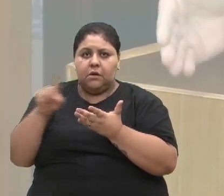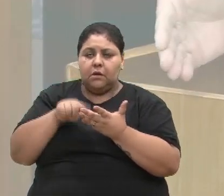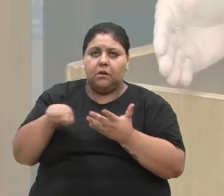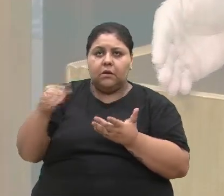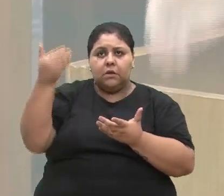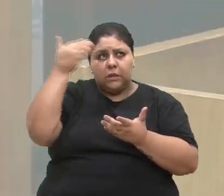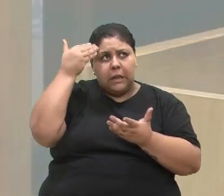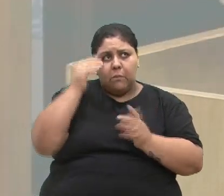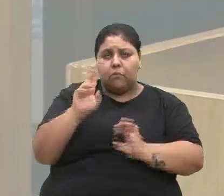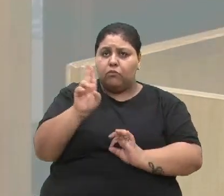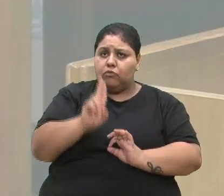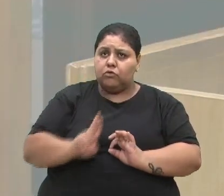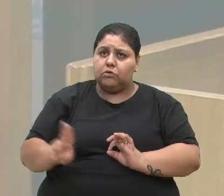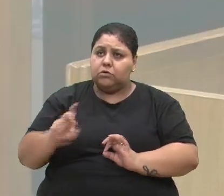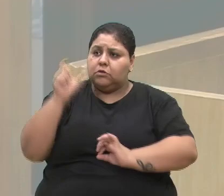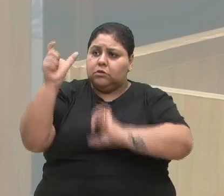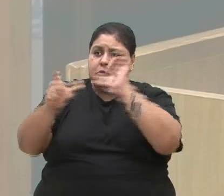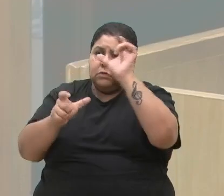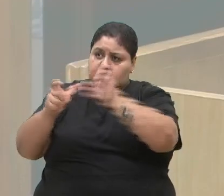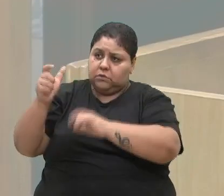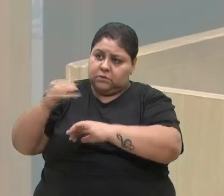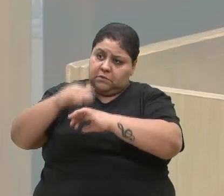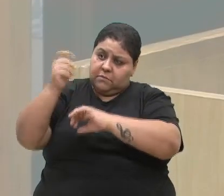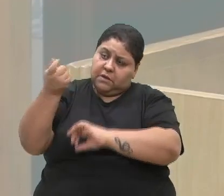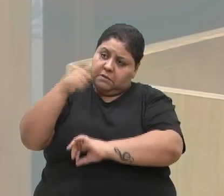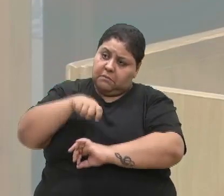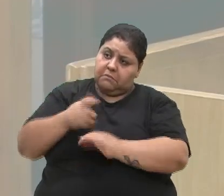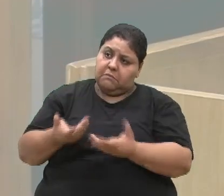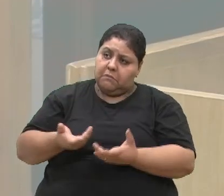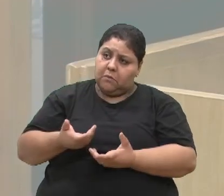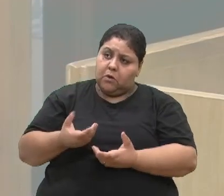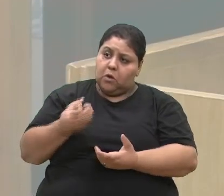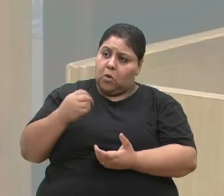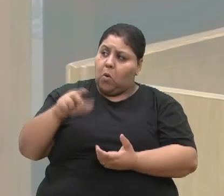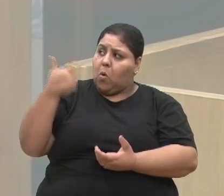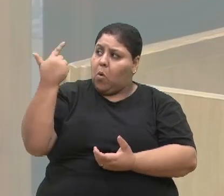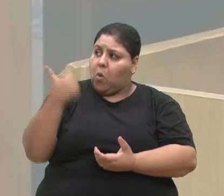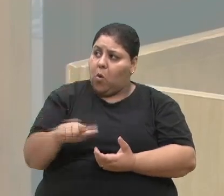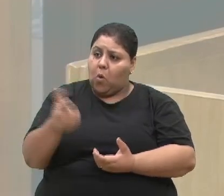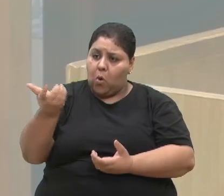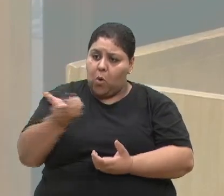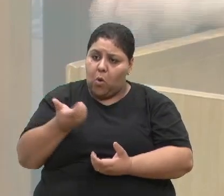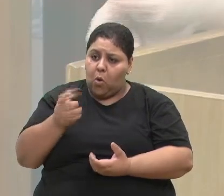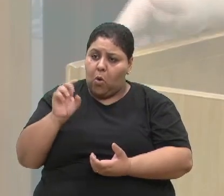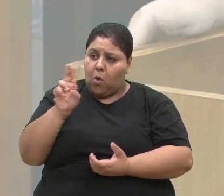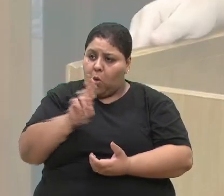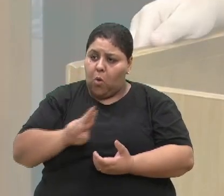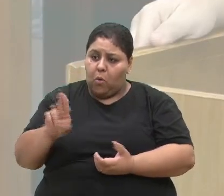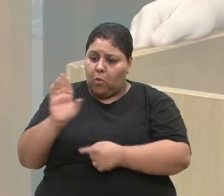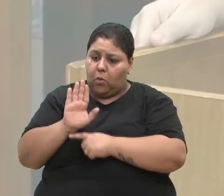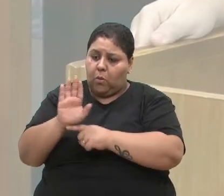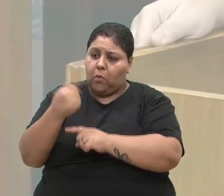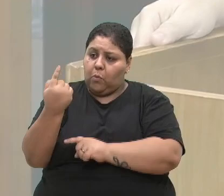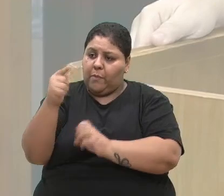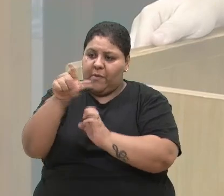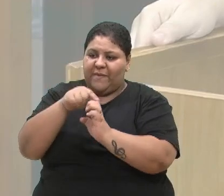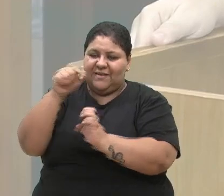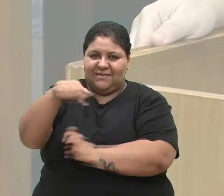que usar para as pessoas que mais precisam. Ou mais uma vez vão querer usar só para benefício de uma empresa em